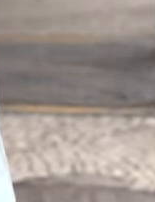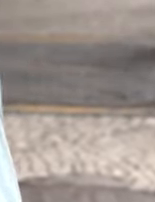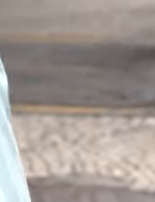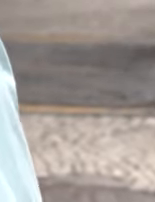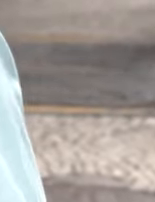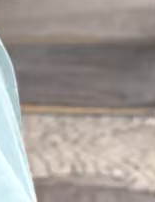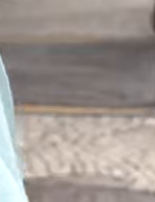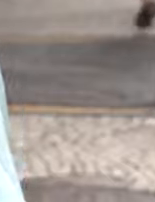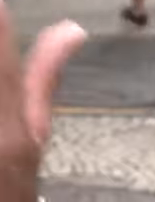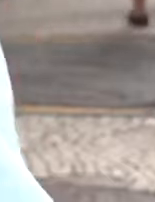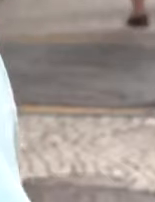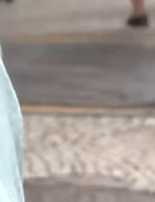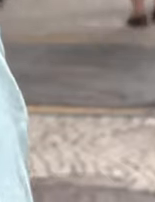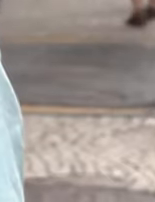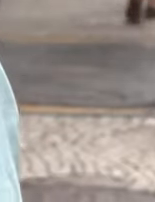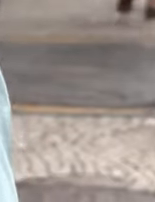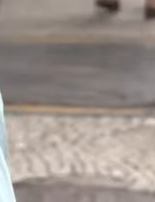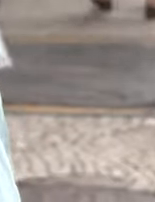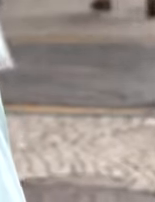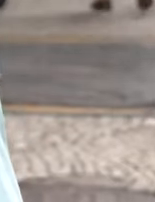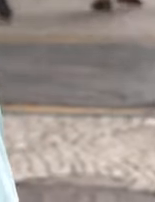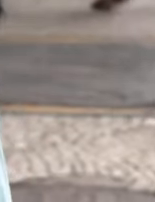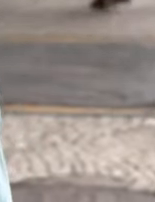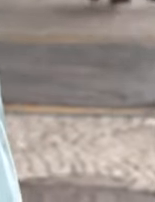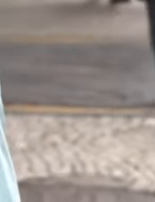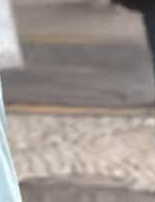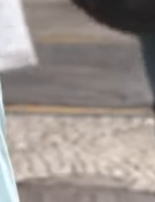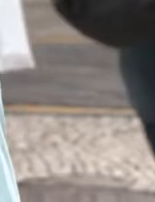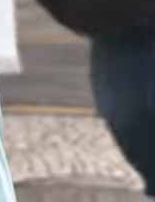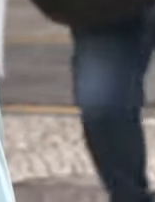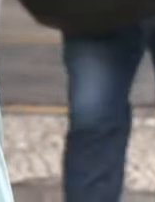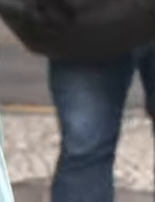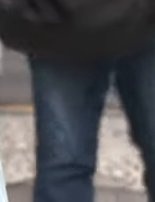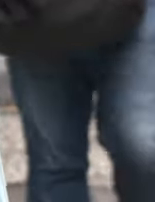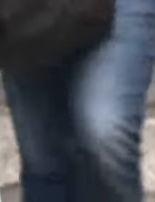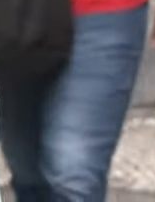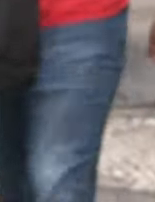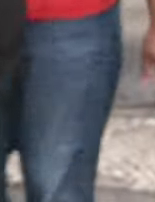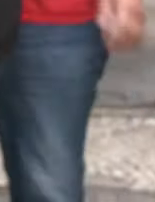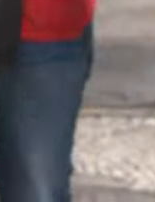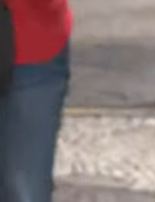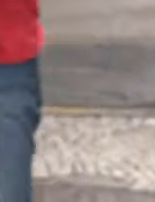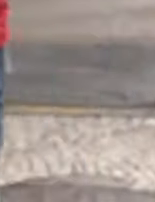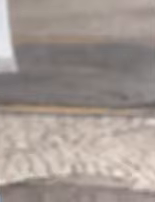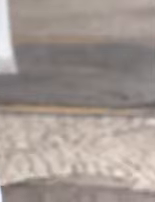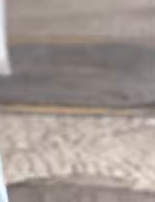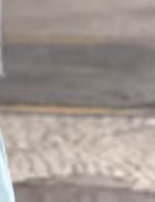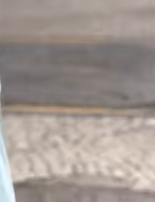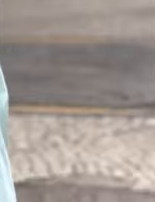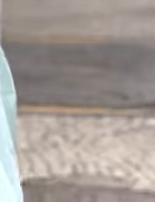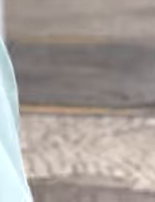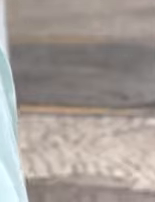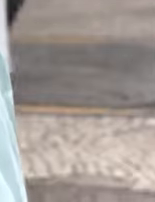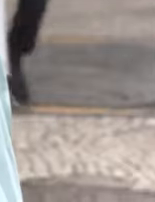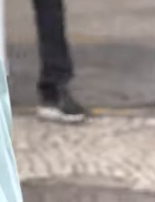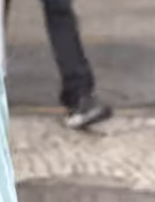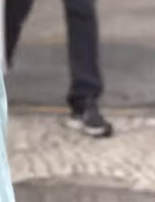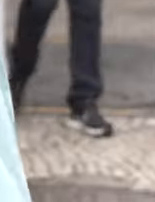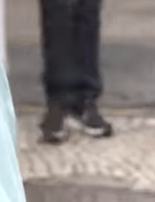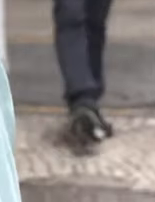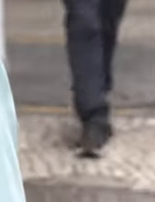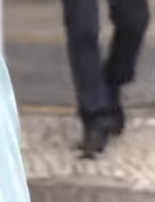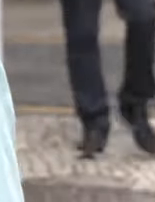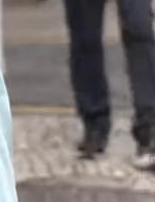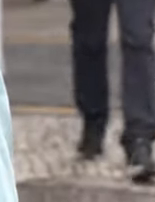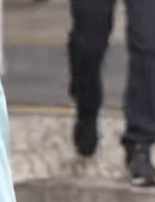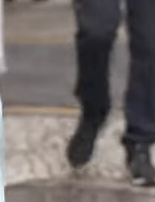Sousa Aguiar, Miguel Couto, Getúlio Vargas, Carlos Chagas, todos dependem de sangue, os pacientes que estão lá dependem de sangue. E o sangue depende da